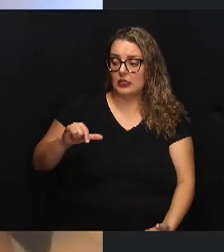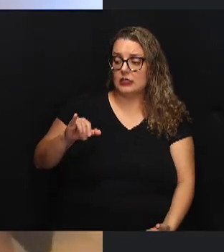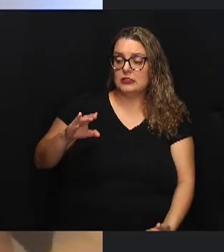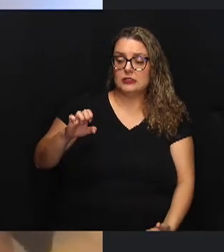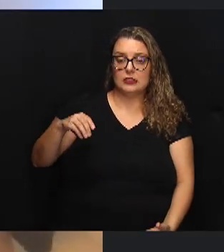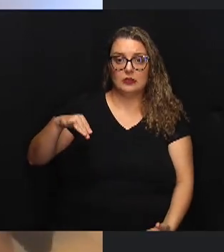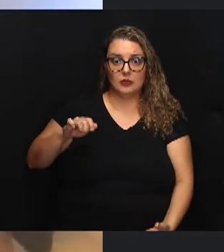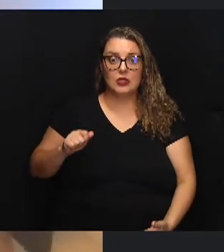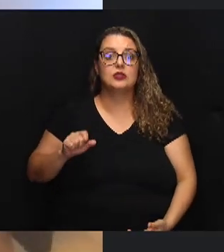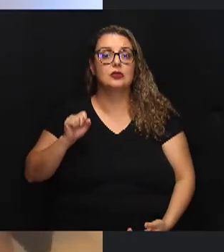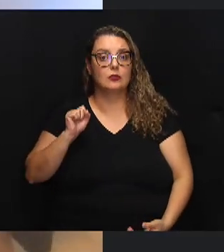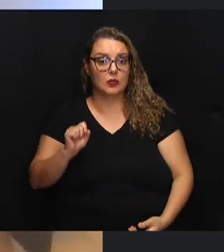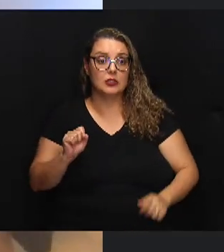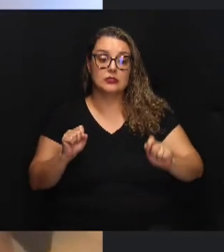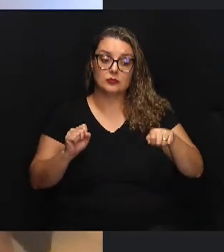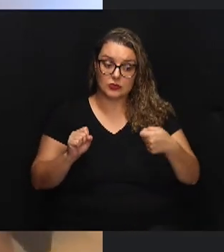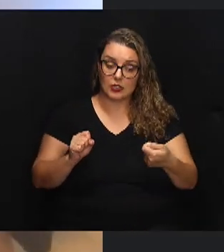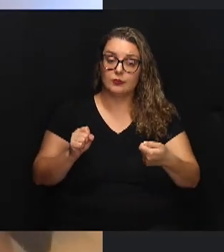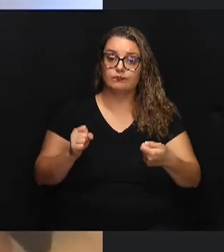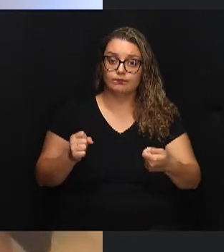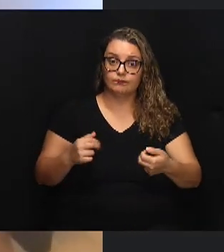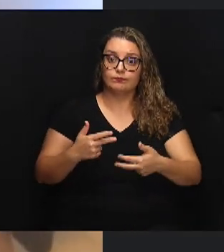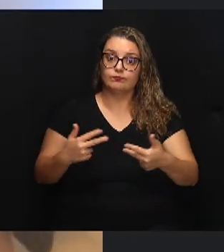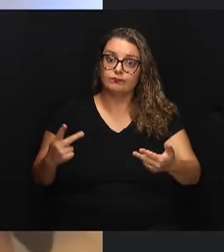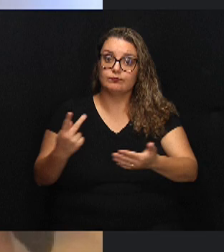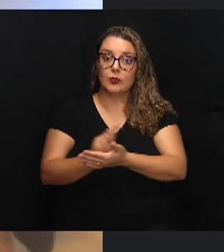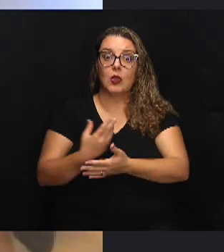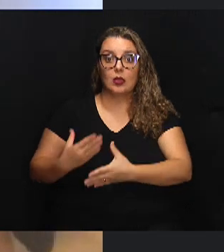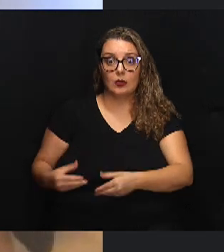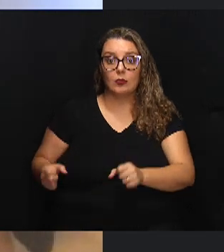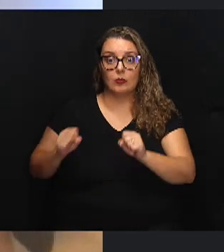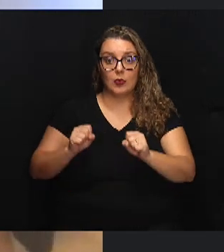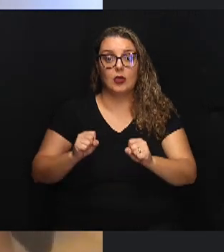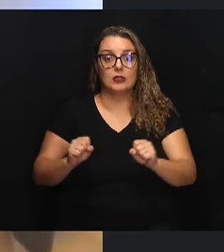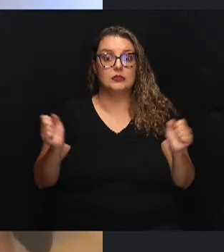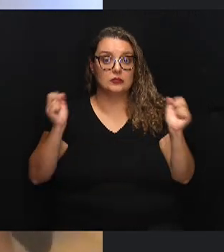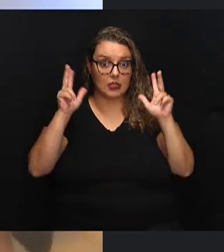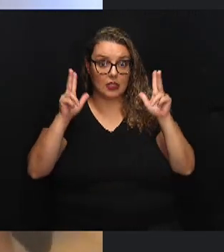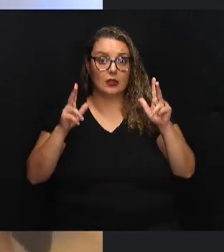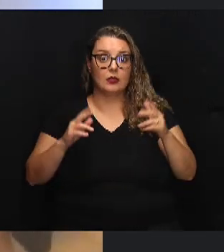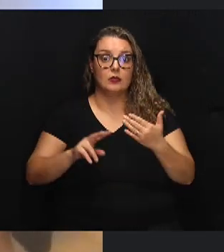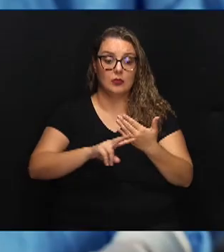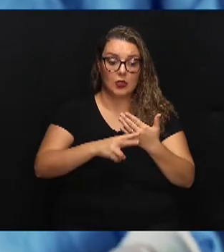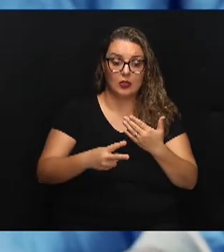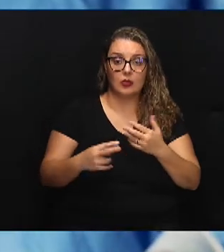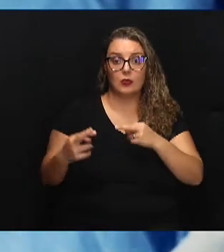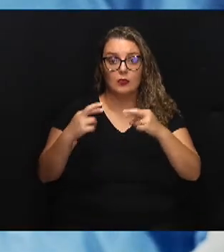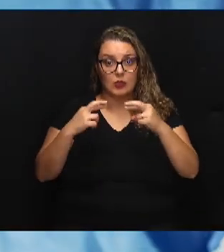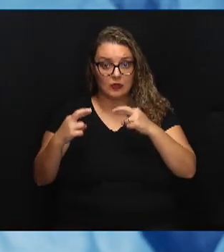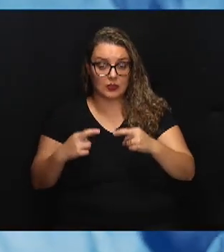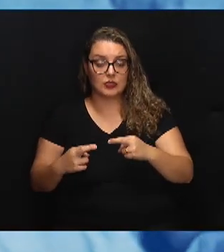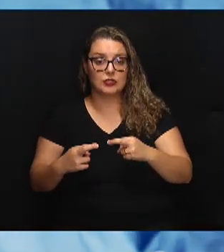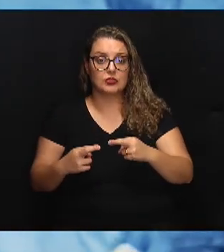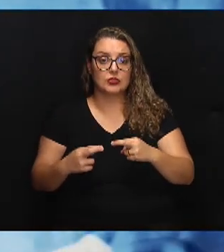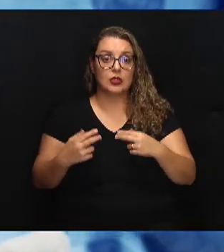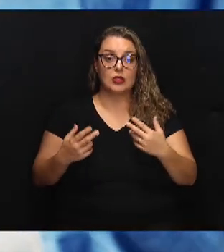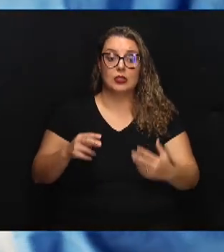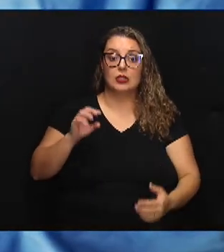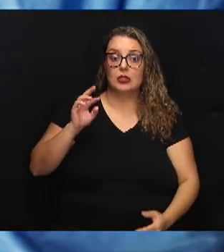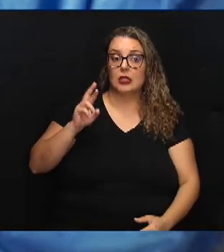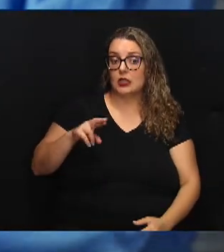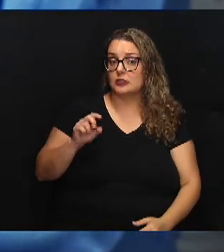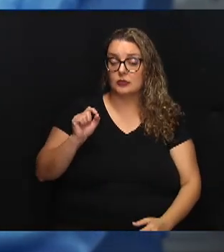pode ser um sinal de que tem alguma coisa errada acontecendo no pâncreas, pode ser um sinal de alerta para desencadear uma investigação. E o fato é